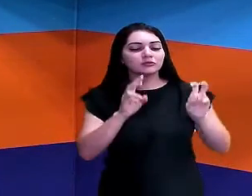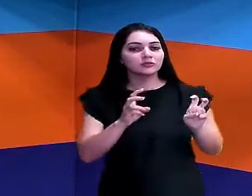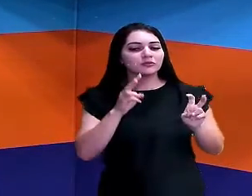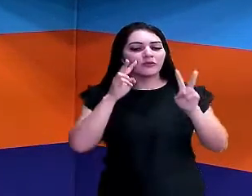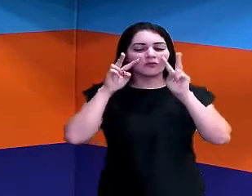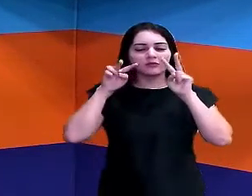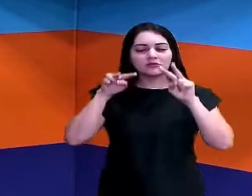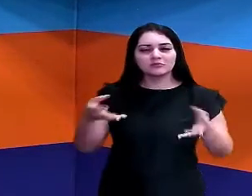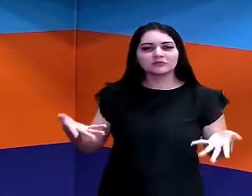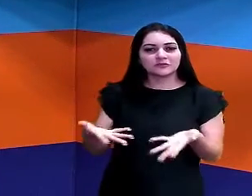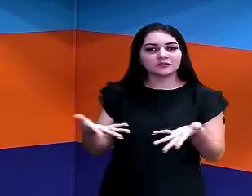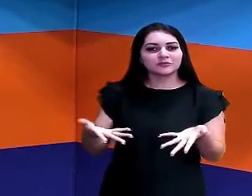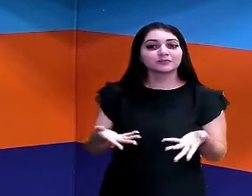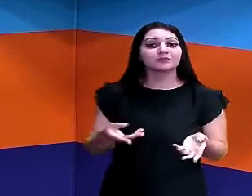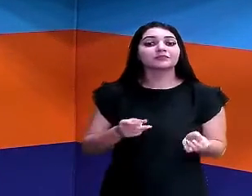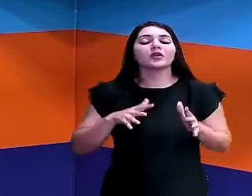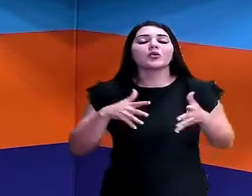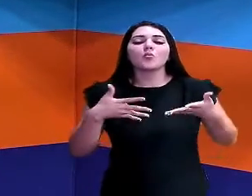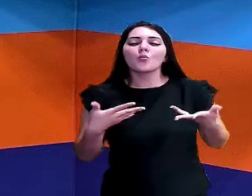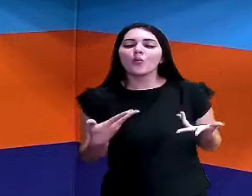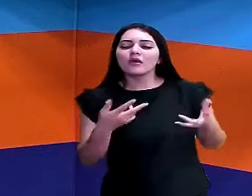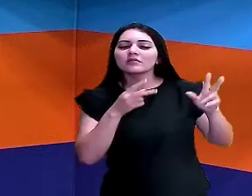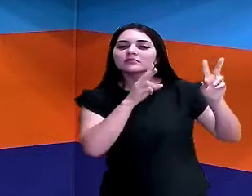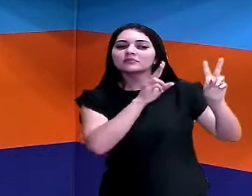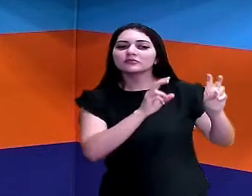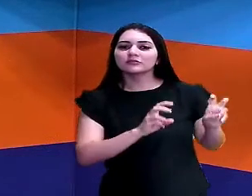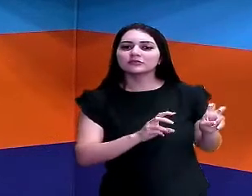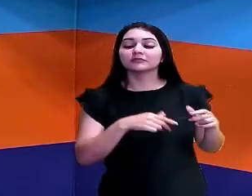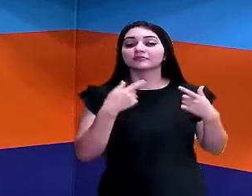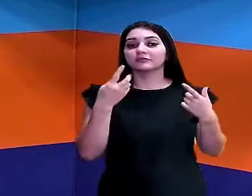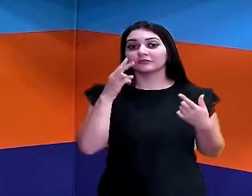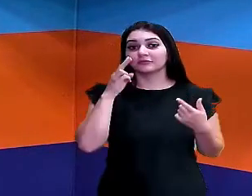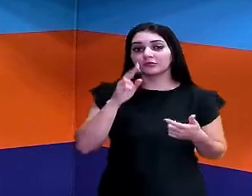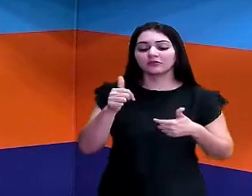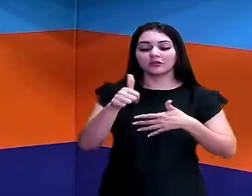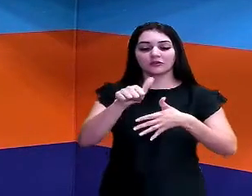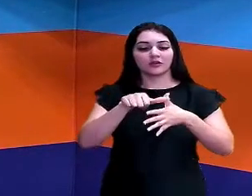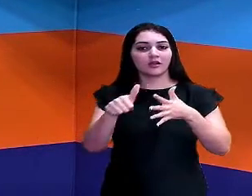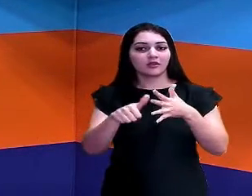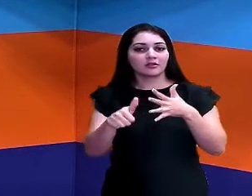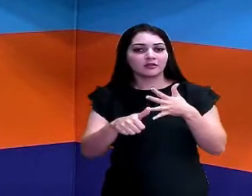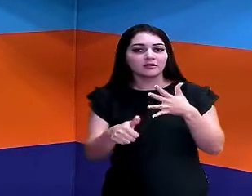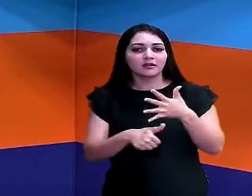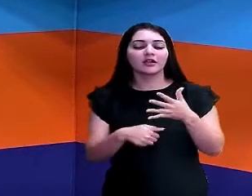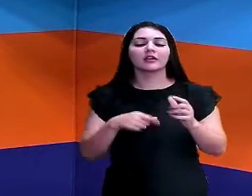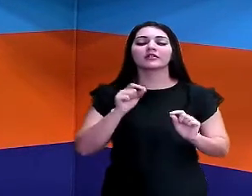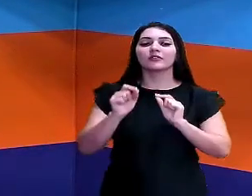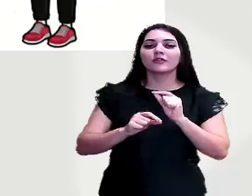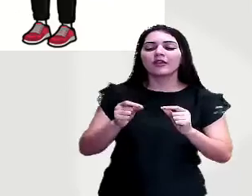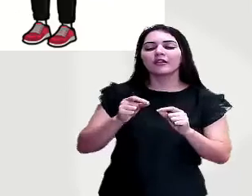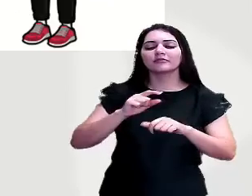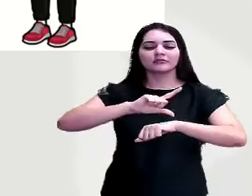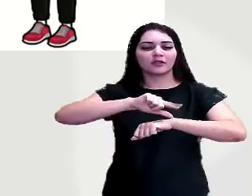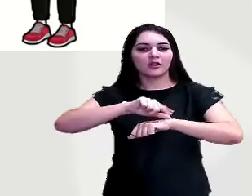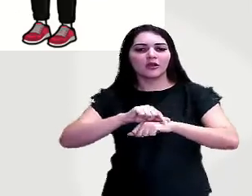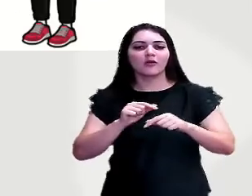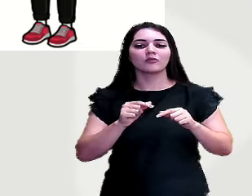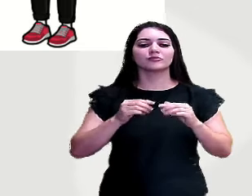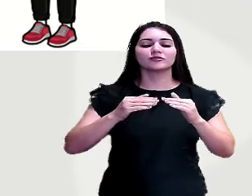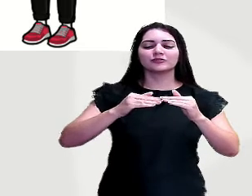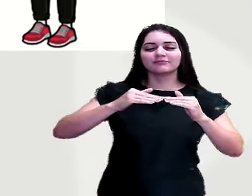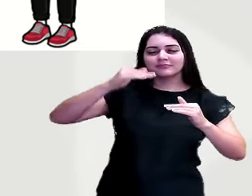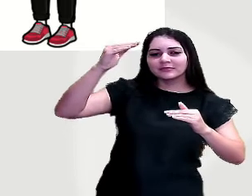hoje. E quais são eles? Nós vamos ver o calendário, o relógio, ordem crescente e decrescente, os